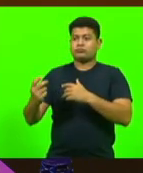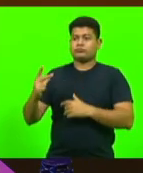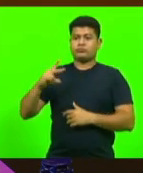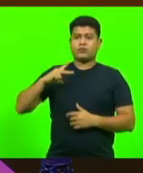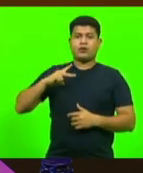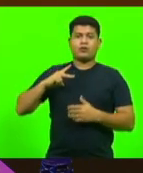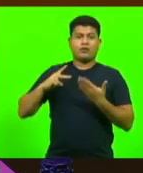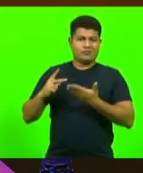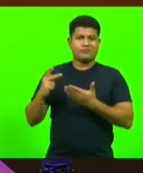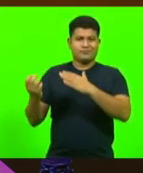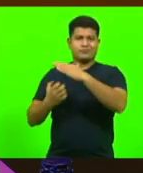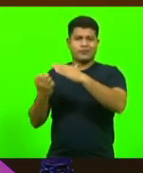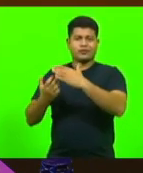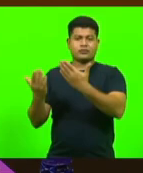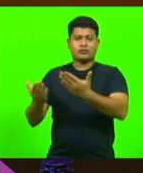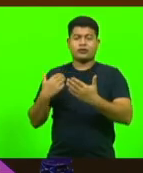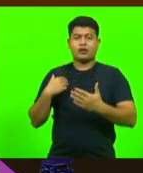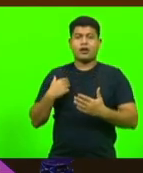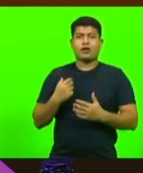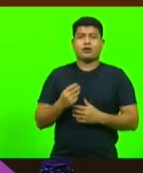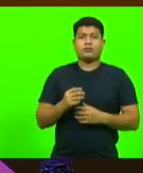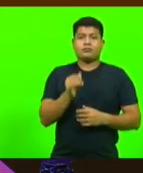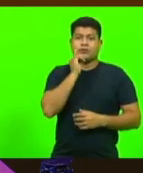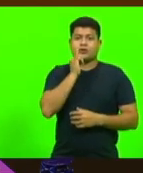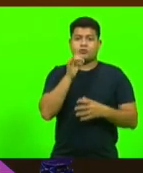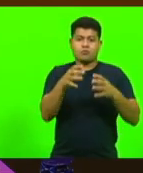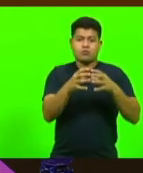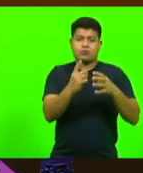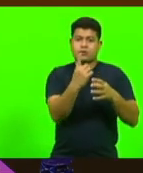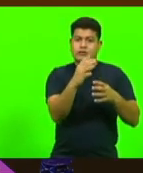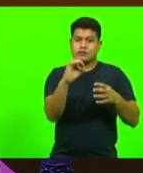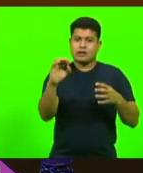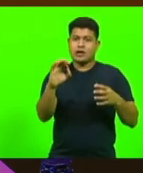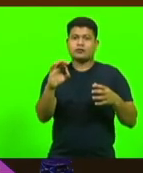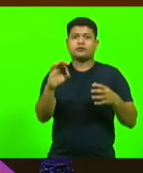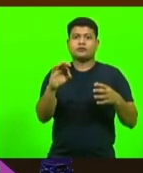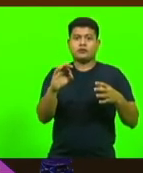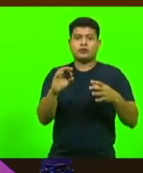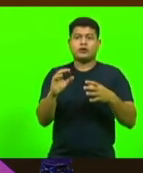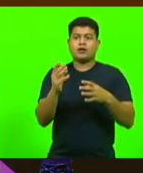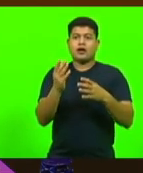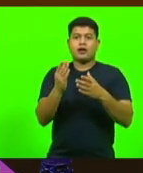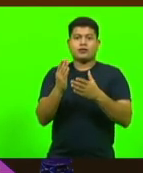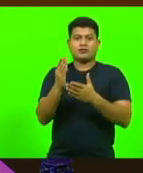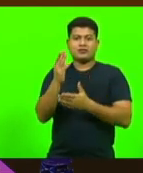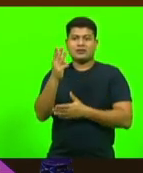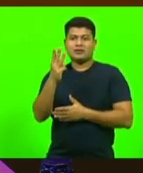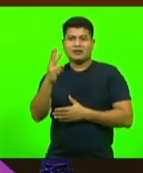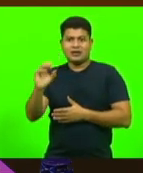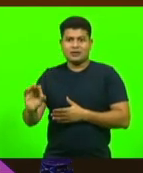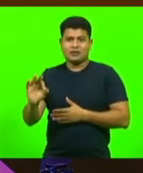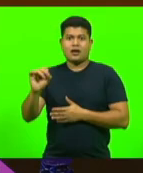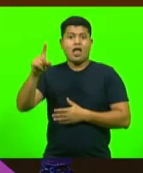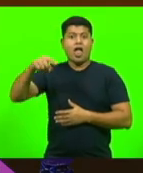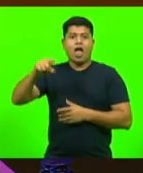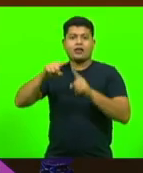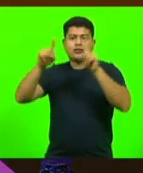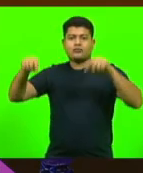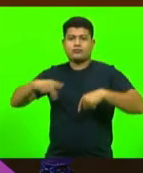um de cada cem 30 são servidores públicos isso é muito é pouco